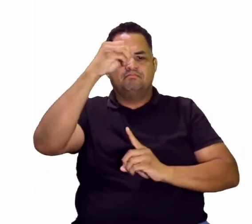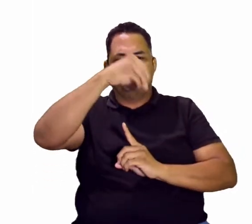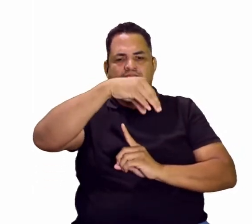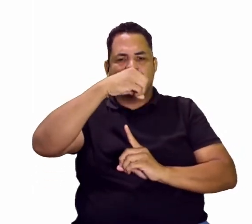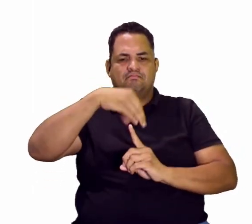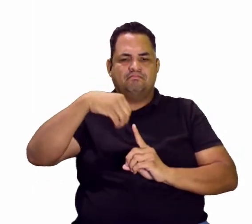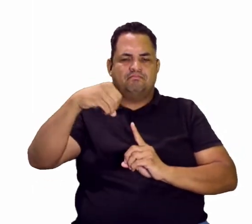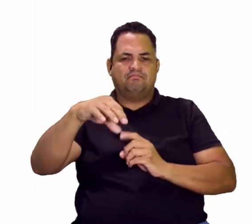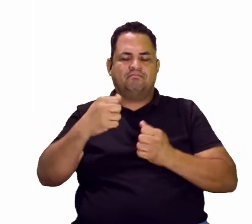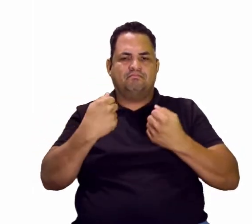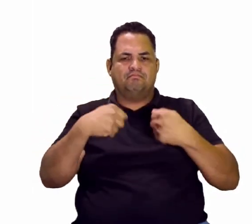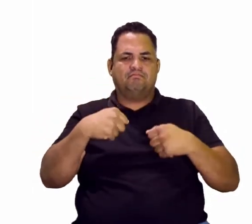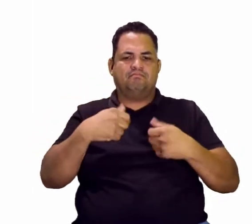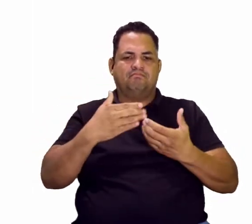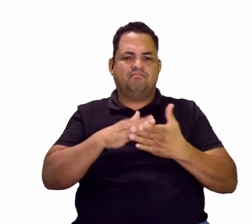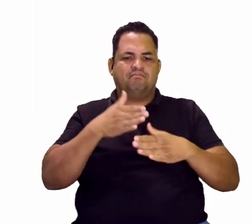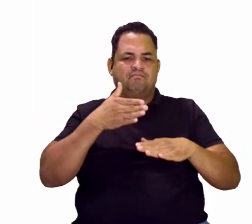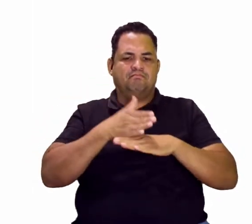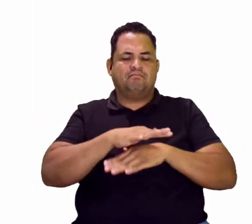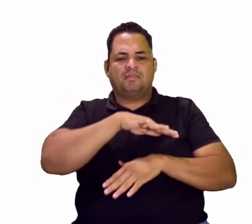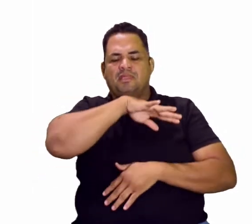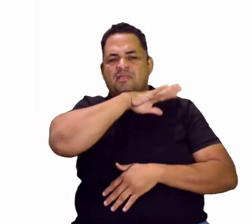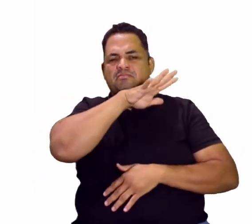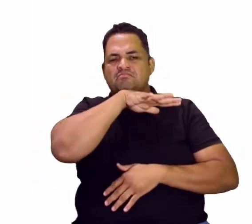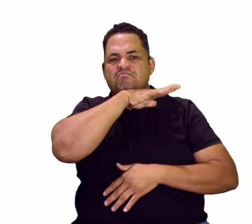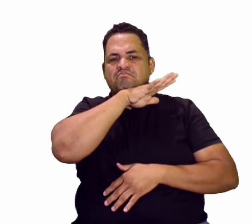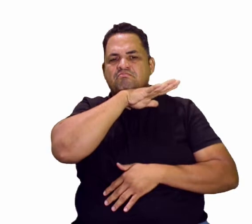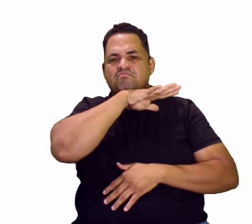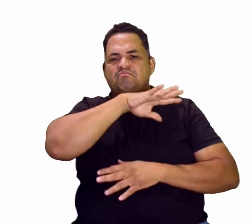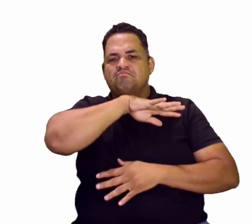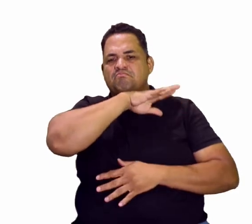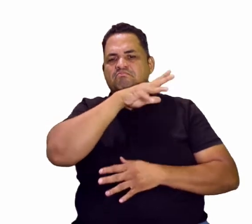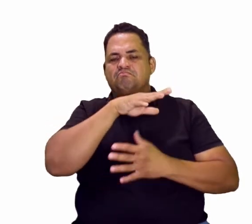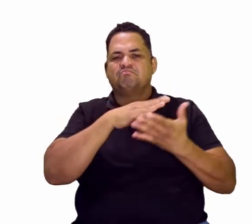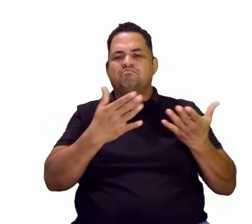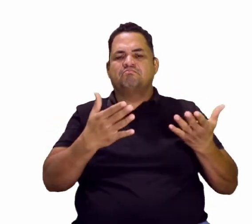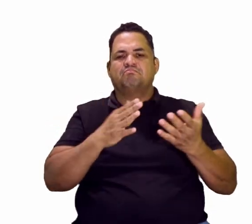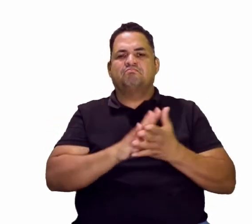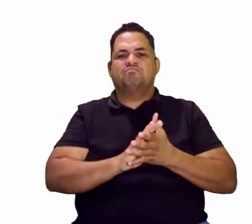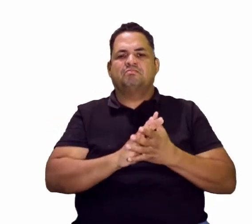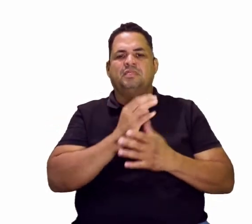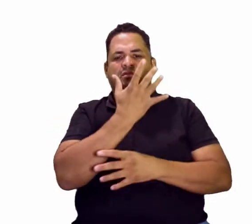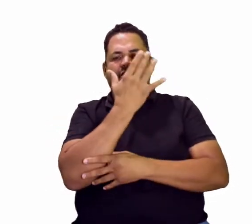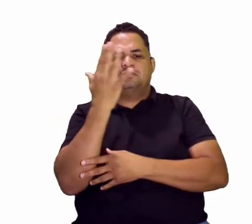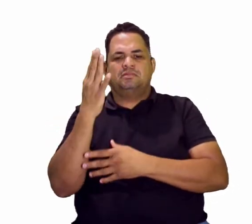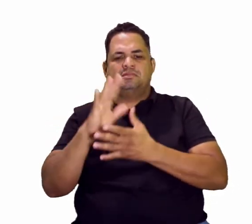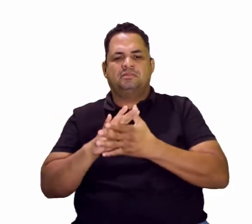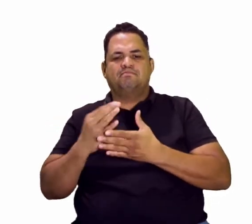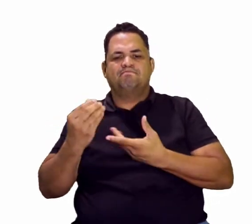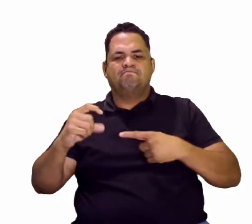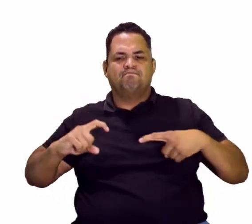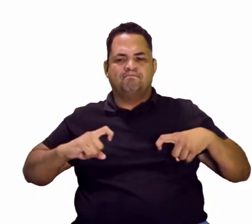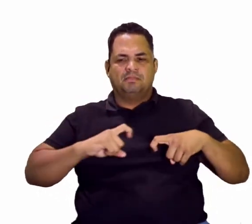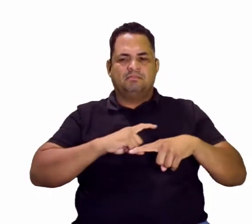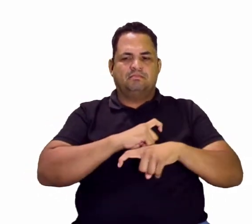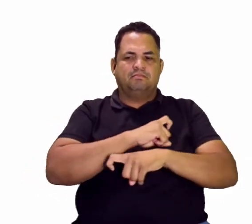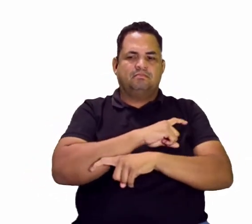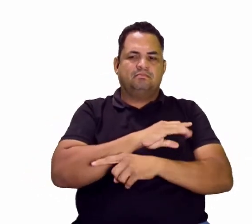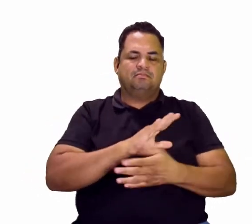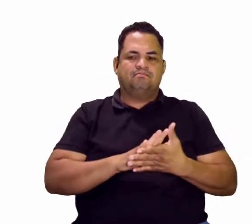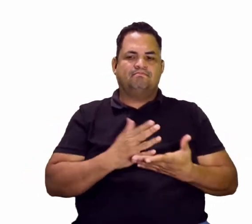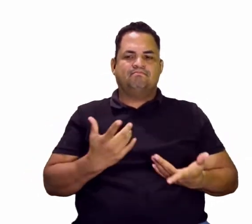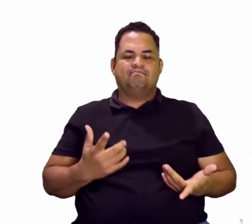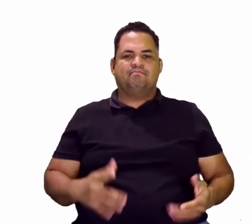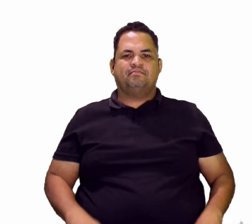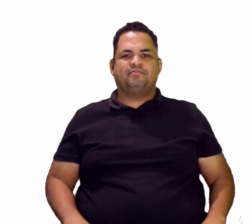Fungo, podem parasitar animais, podem parasitar vegetais, parasitam bactérias. Pensa, a gente pensa assim,